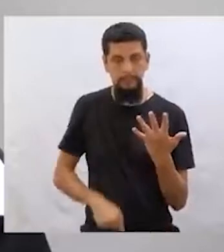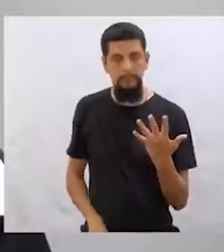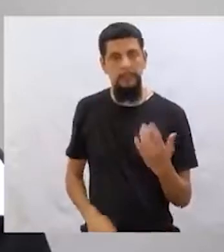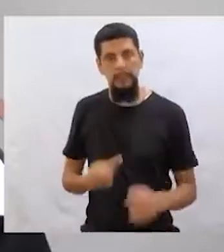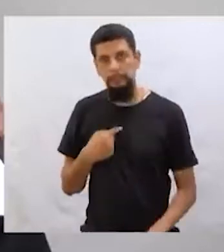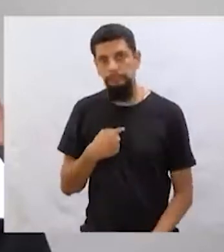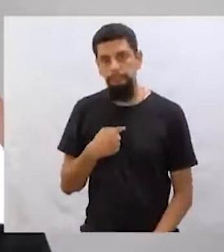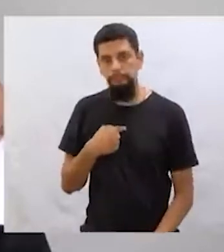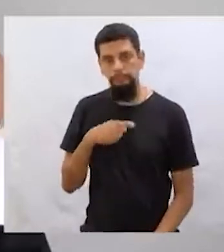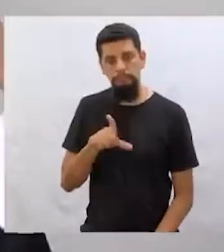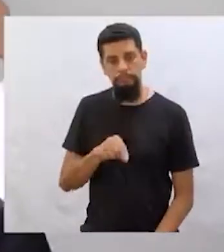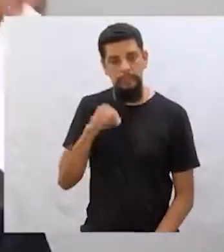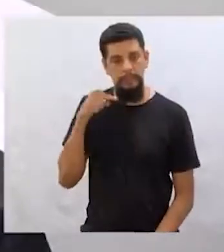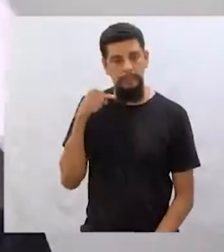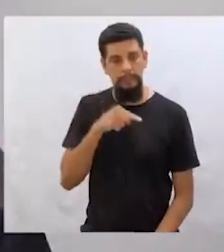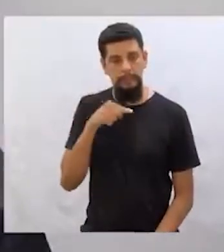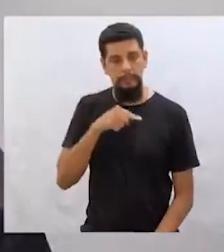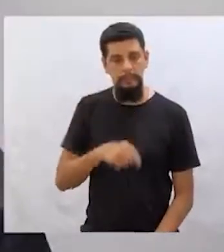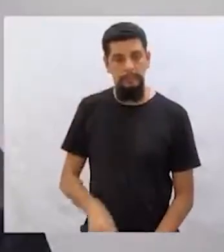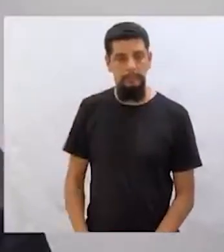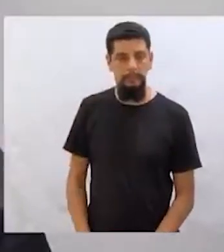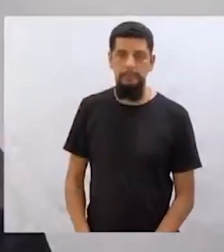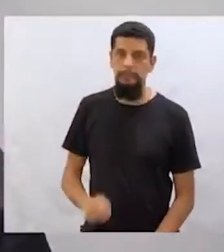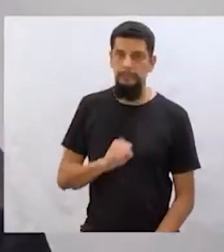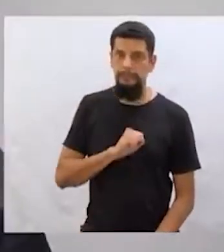Aqui eu vou escolher este aqui.